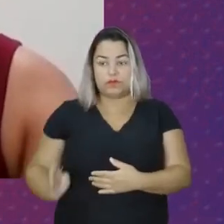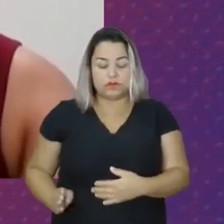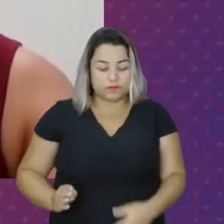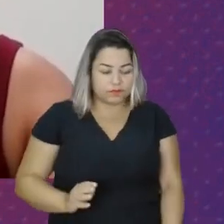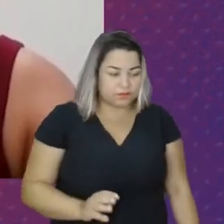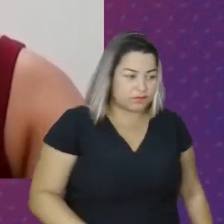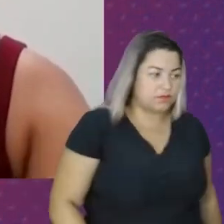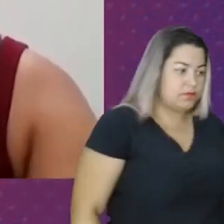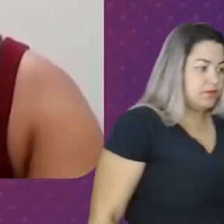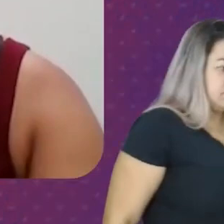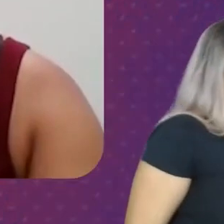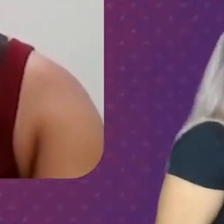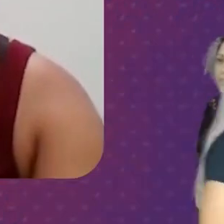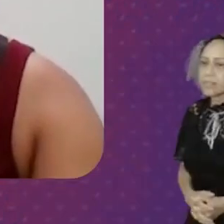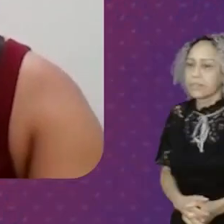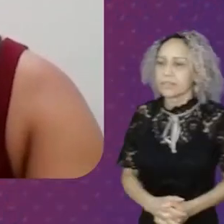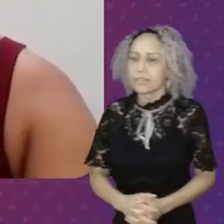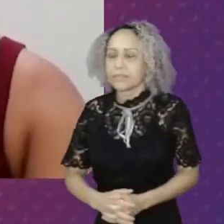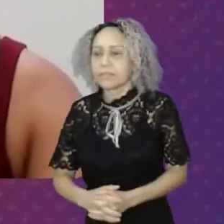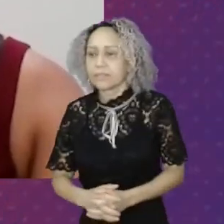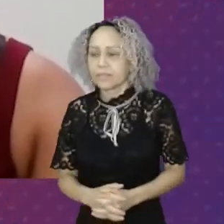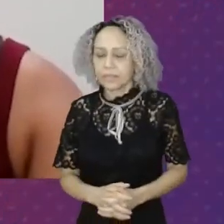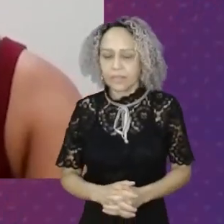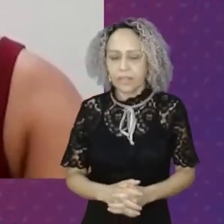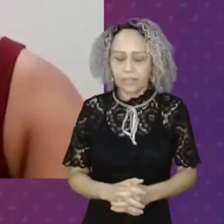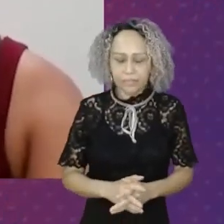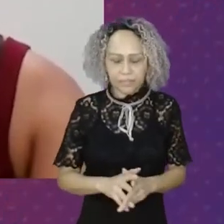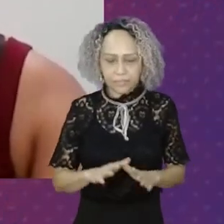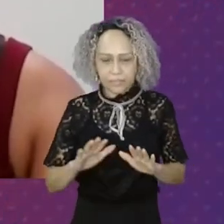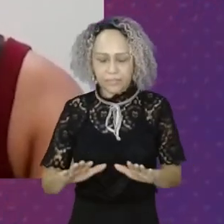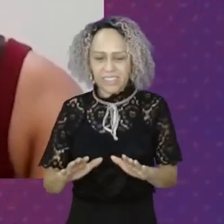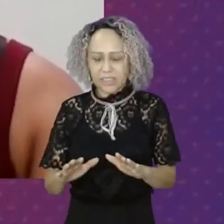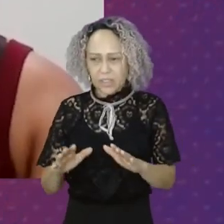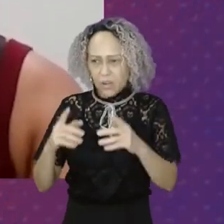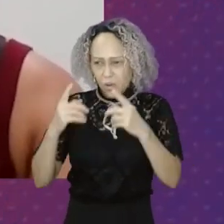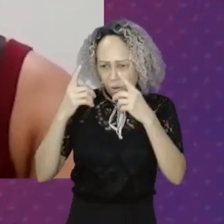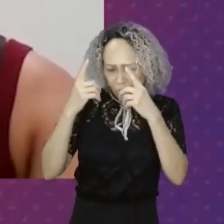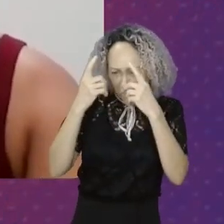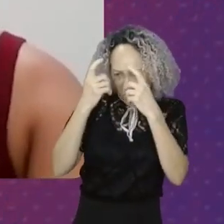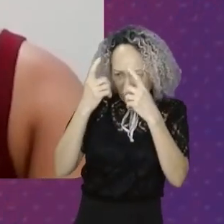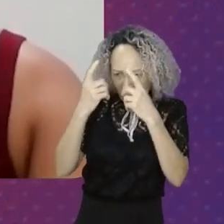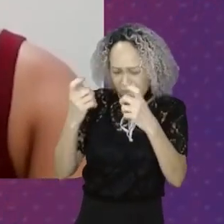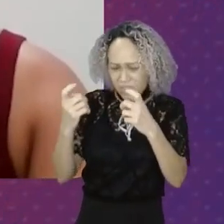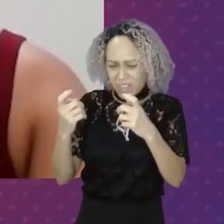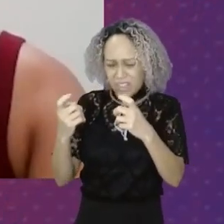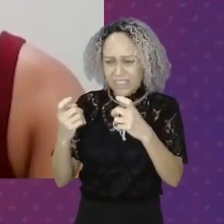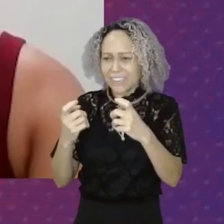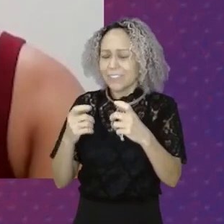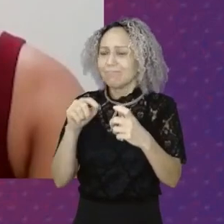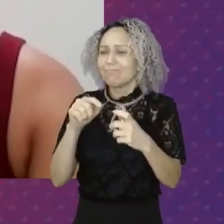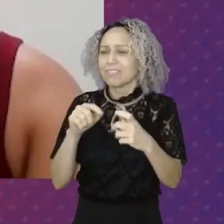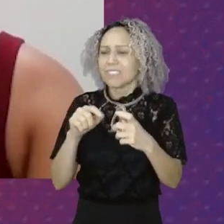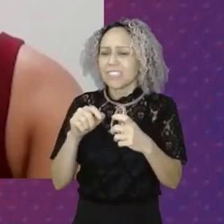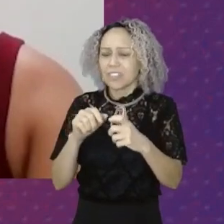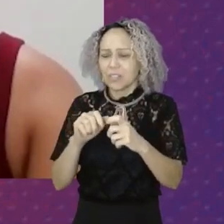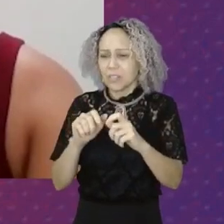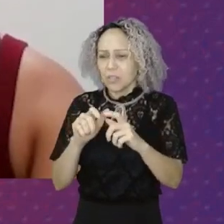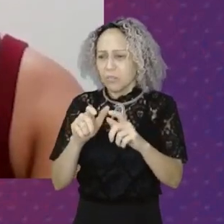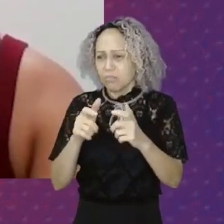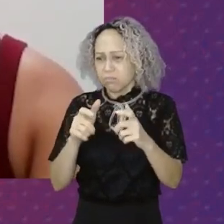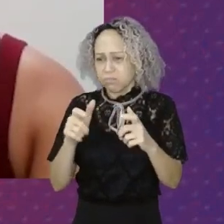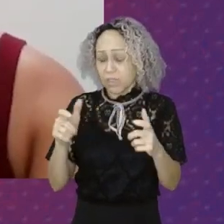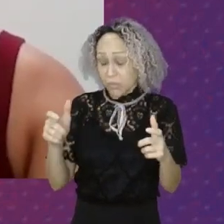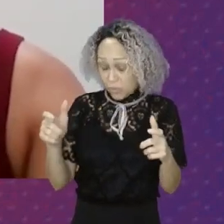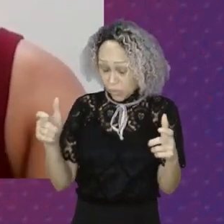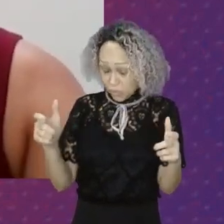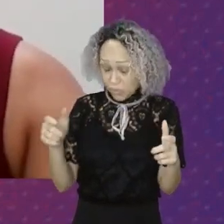seguintes, através de pesquisas do Fórum Brasileiro de Segurança Pública, o Atlas da Violência, o Mapa da Violência, também foi se identificando o